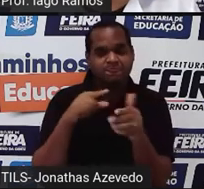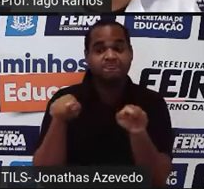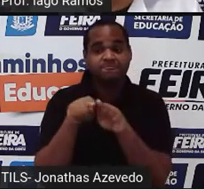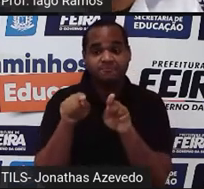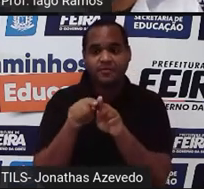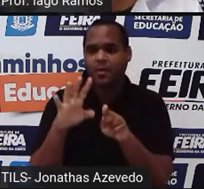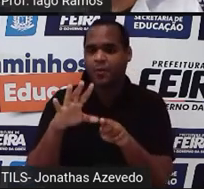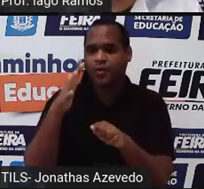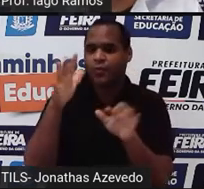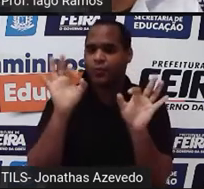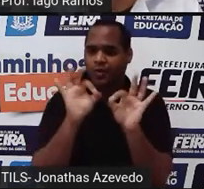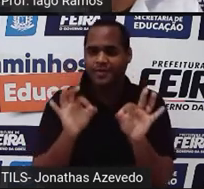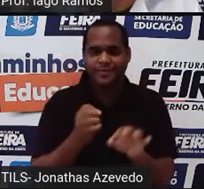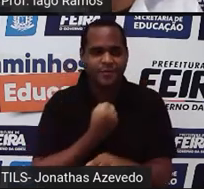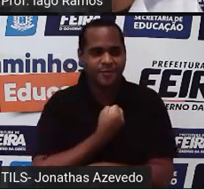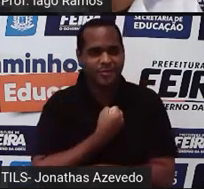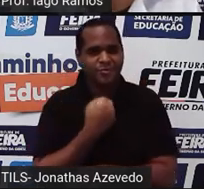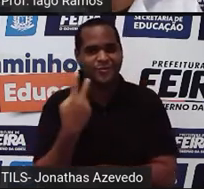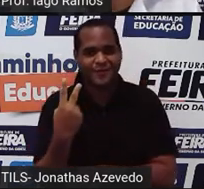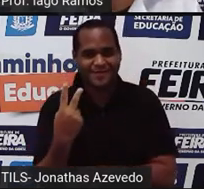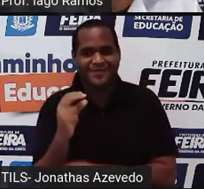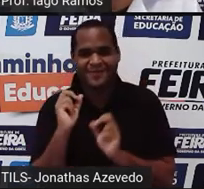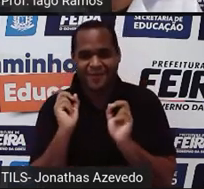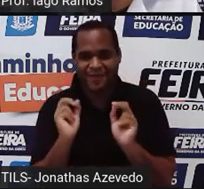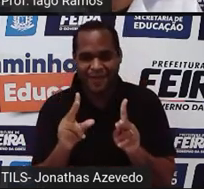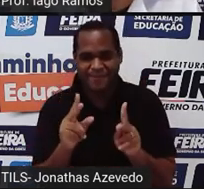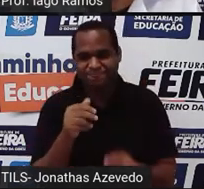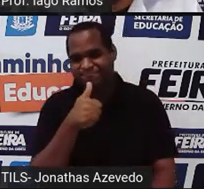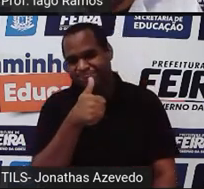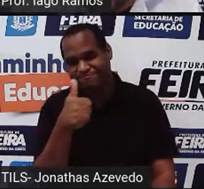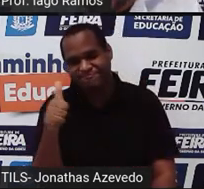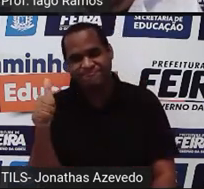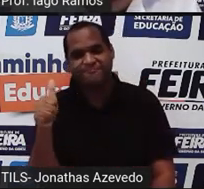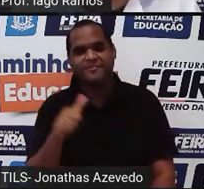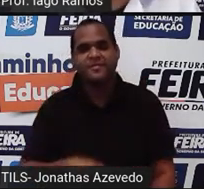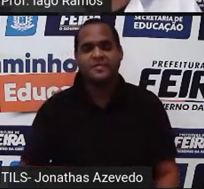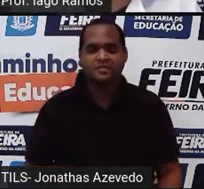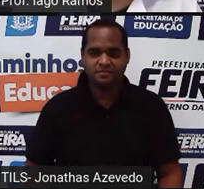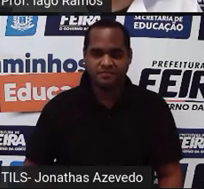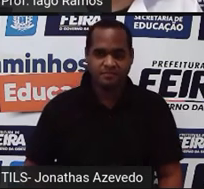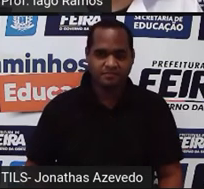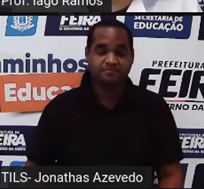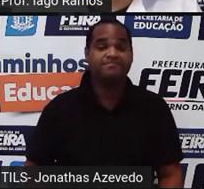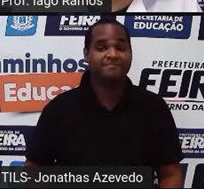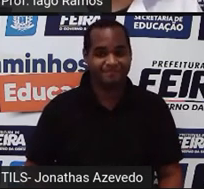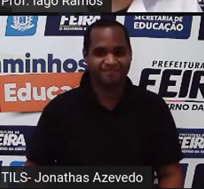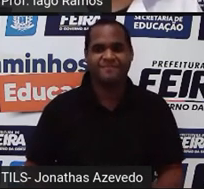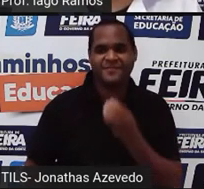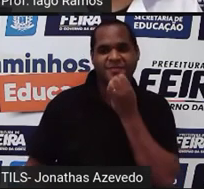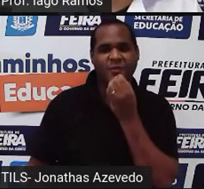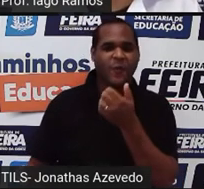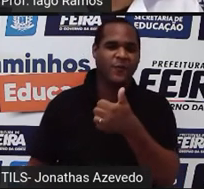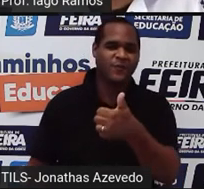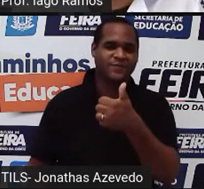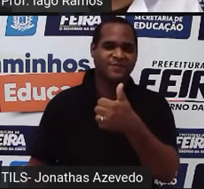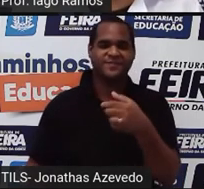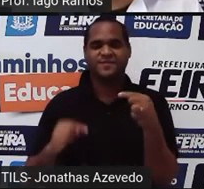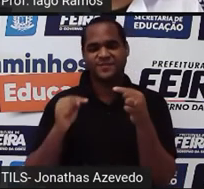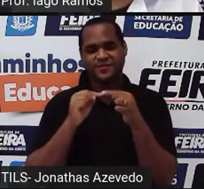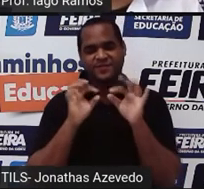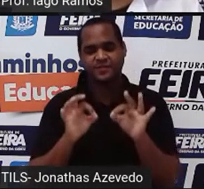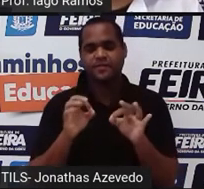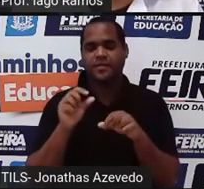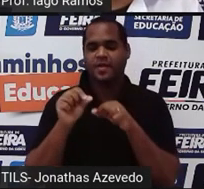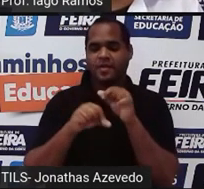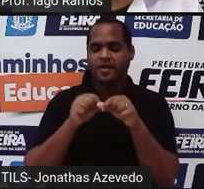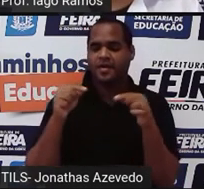estava acontecendo na opção 2. Tá bom? Bacana? Bom, então é isso aí. Vamos